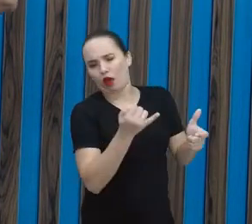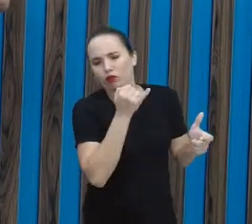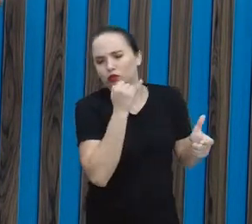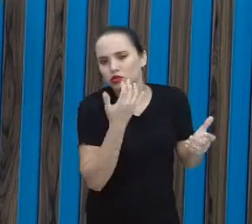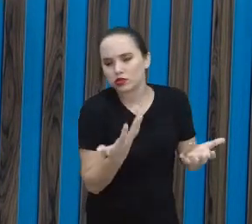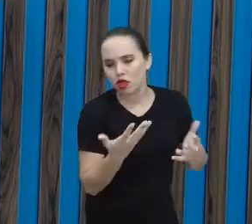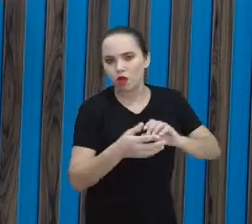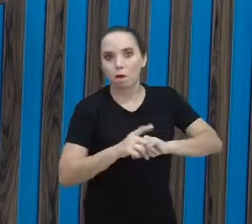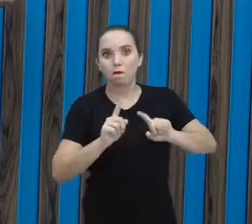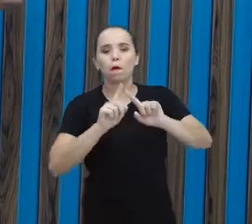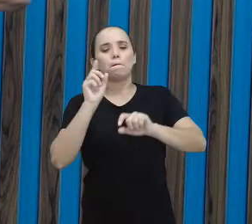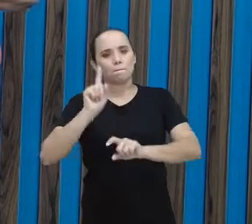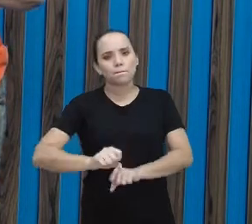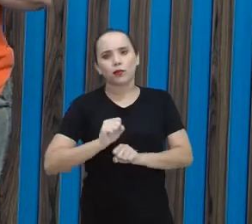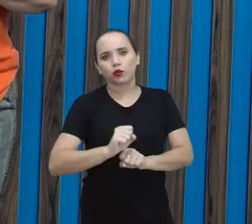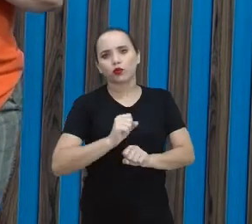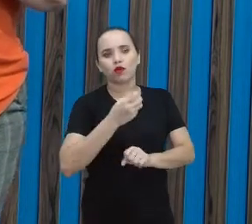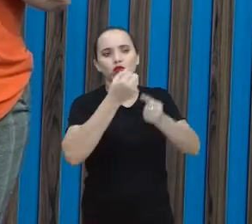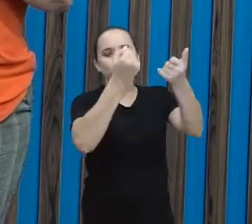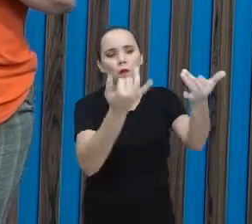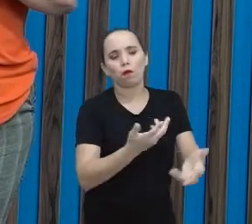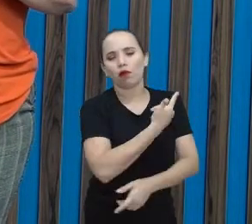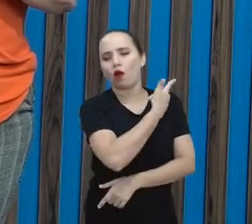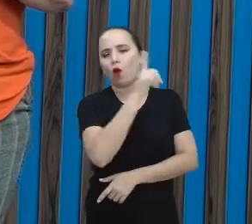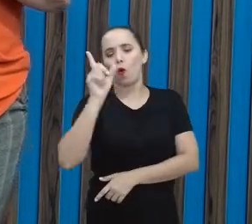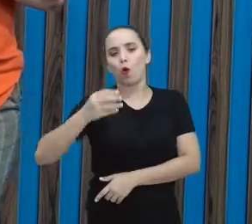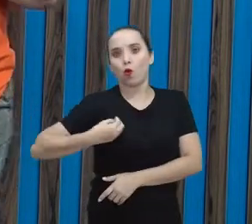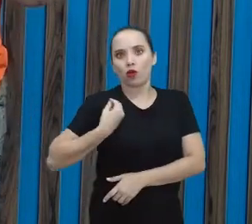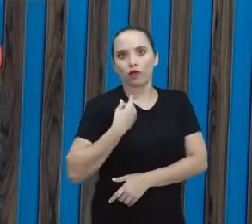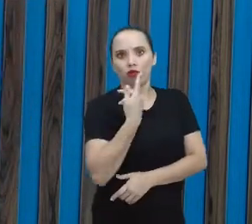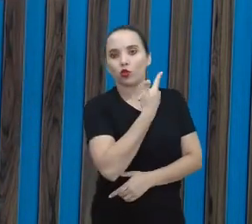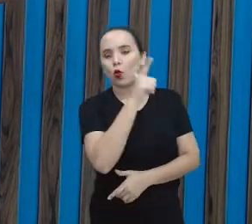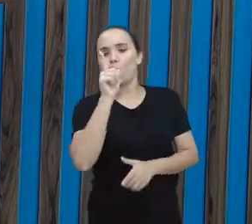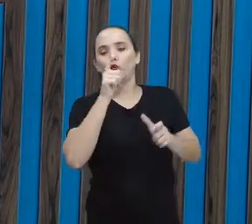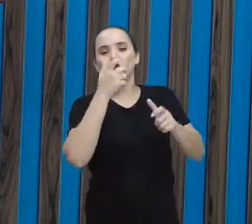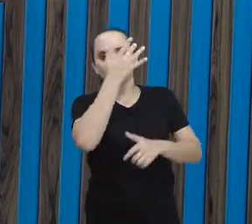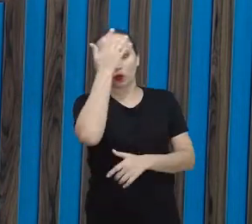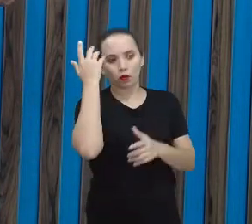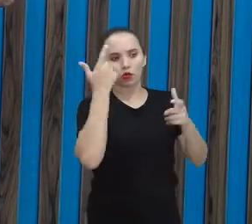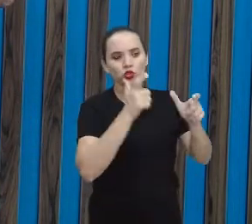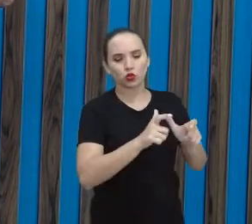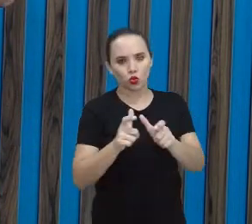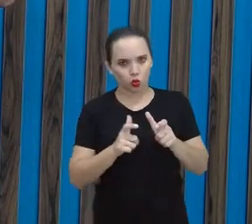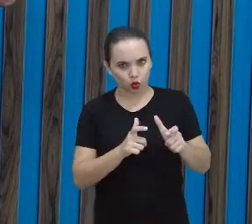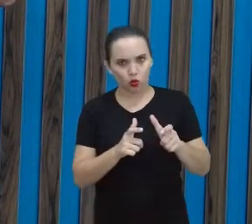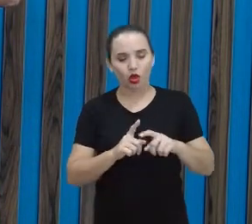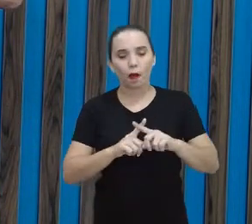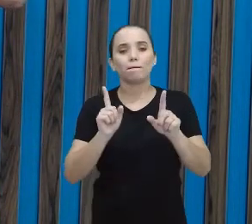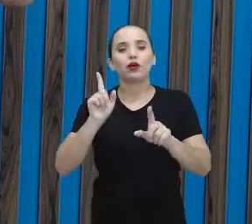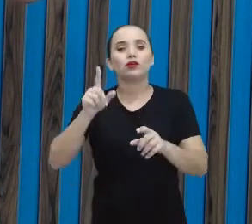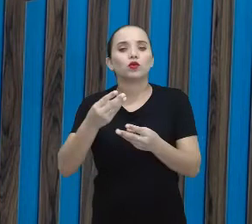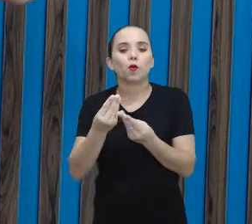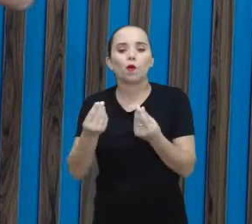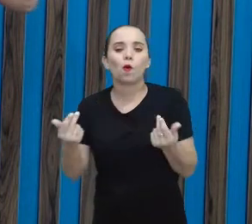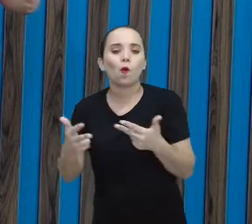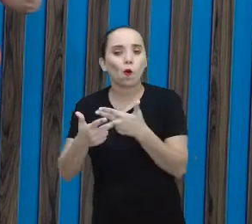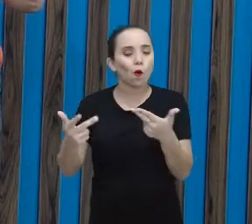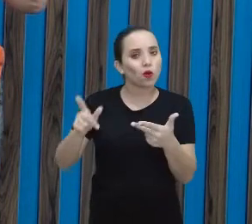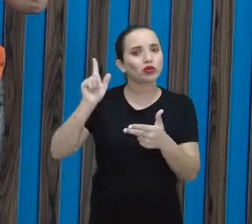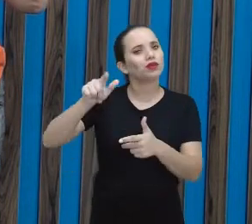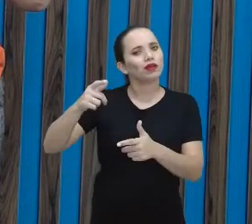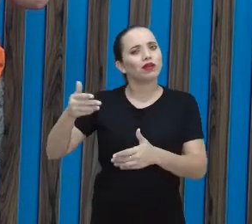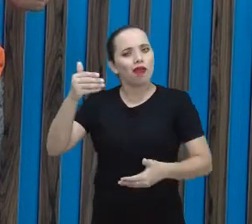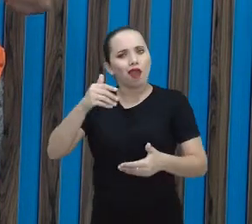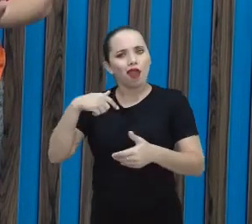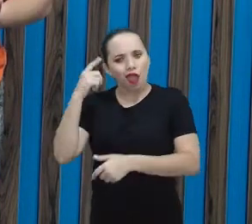diferentes, mas a essência, né, do que é vivenciado ali é parte da nossa natureza, do que nós somos